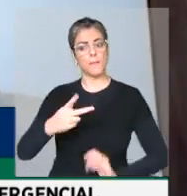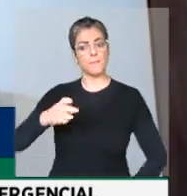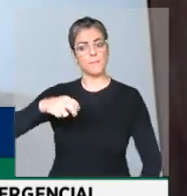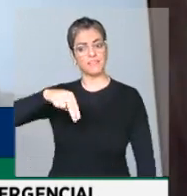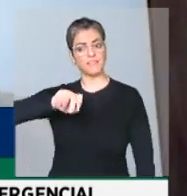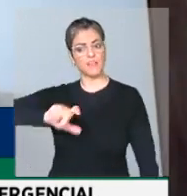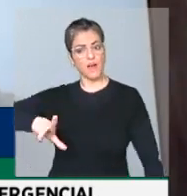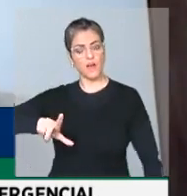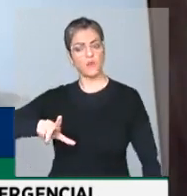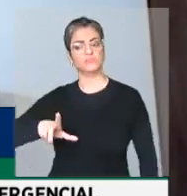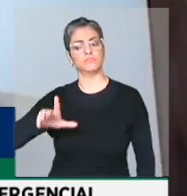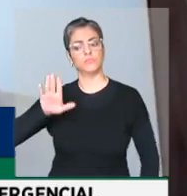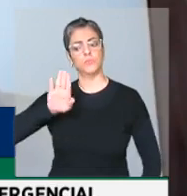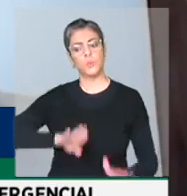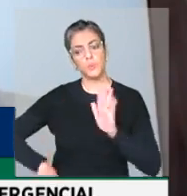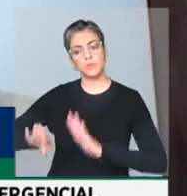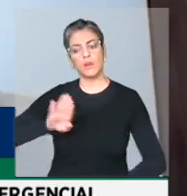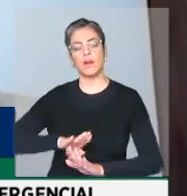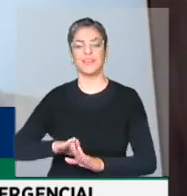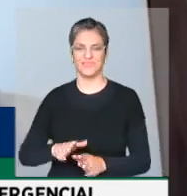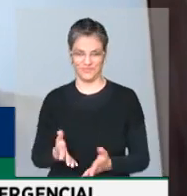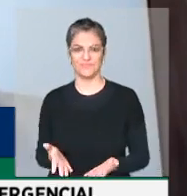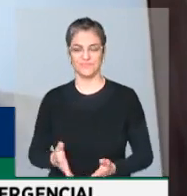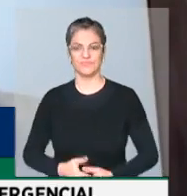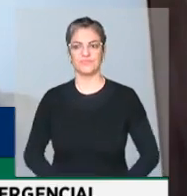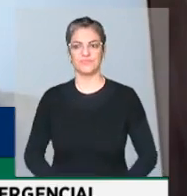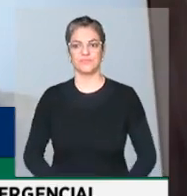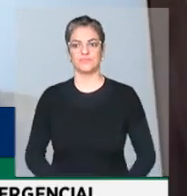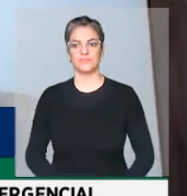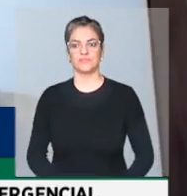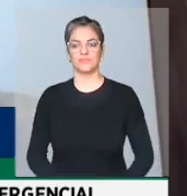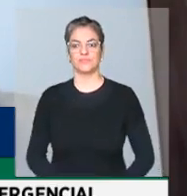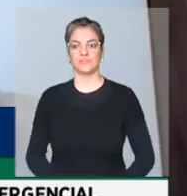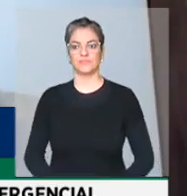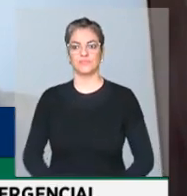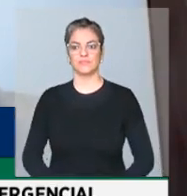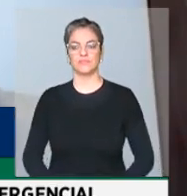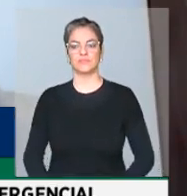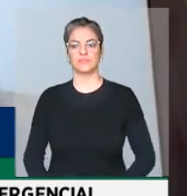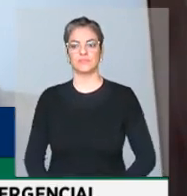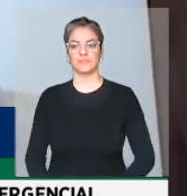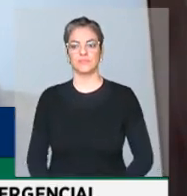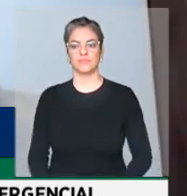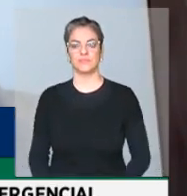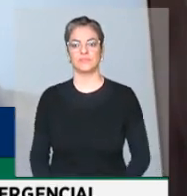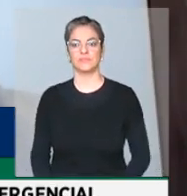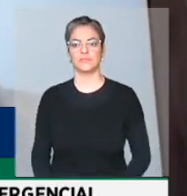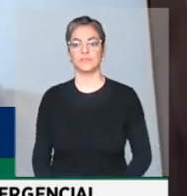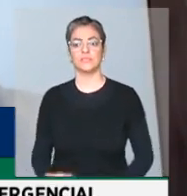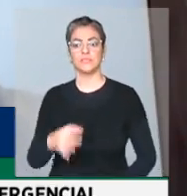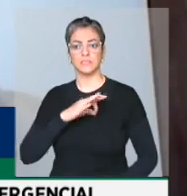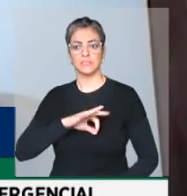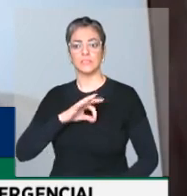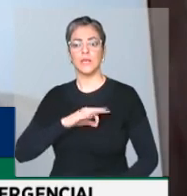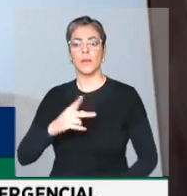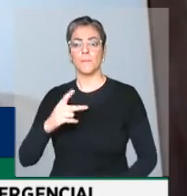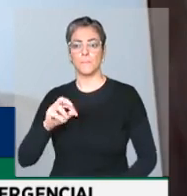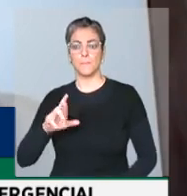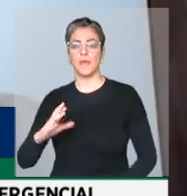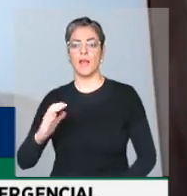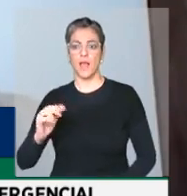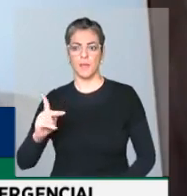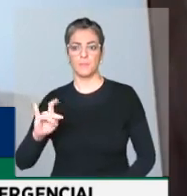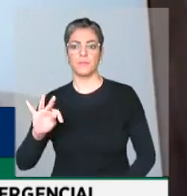informações sobre a composição no núcleo familiar e terá a renda familiar mensal per capita de que trata o inciso 4º do